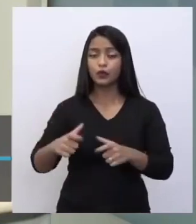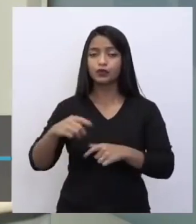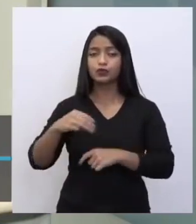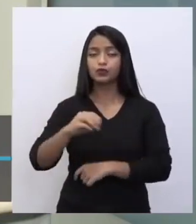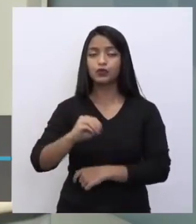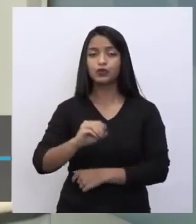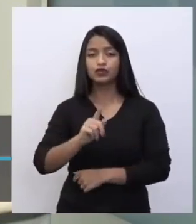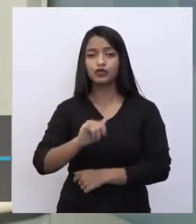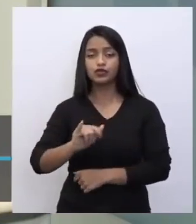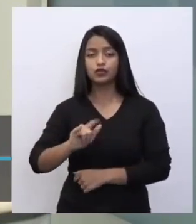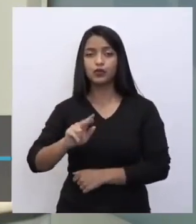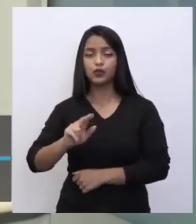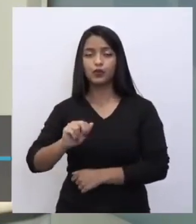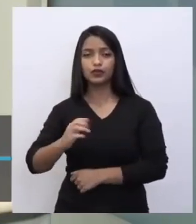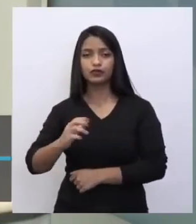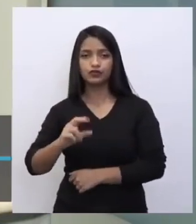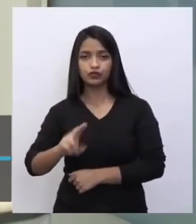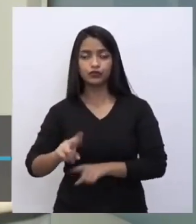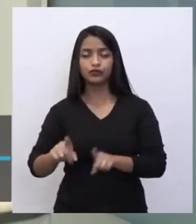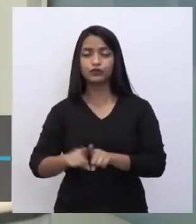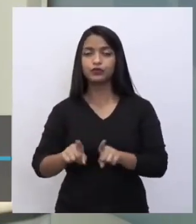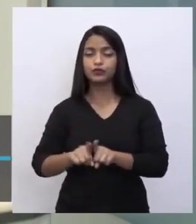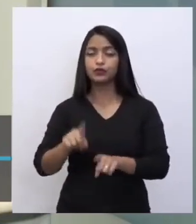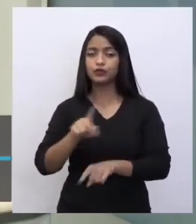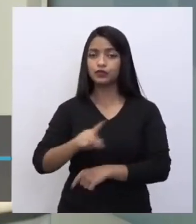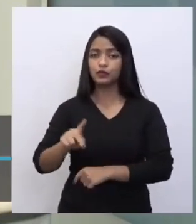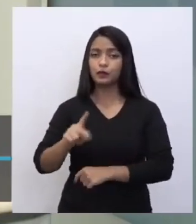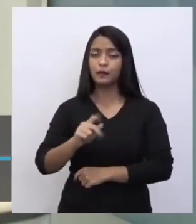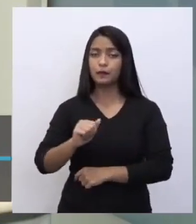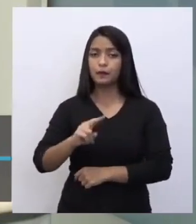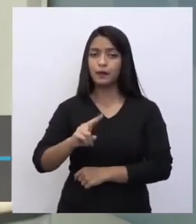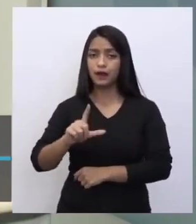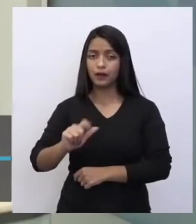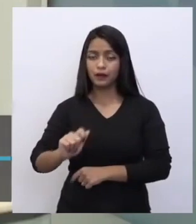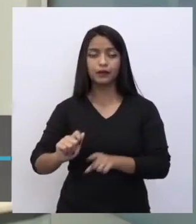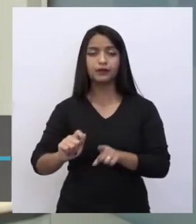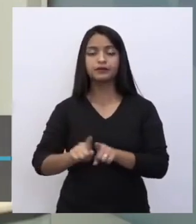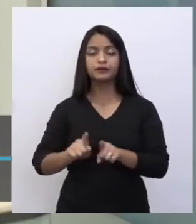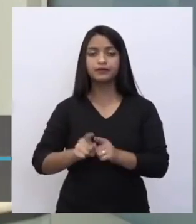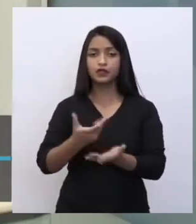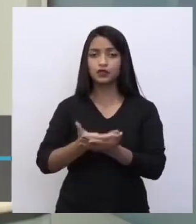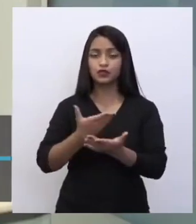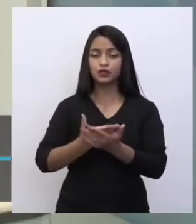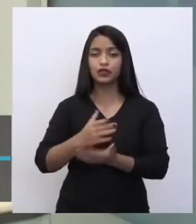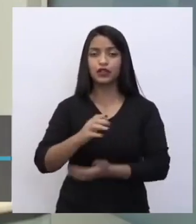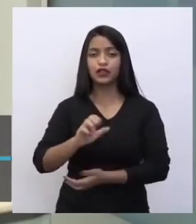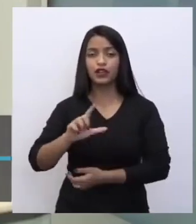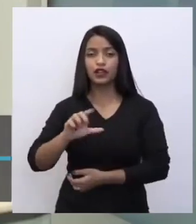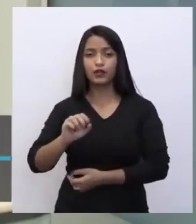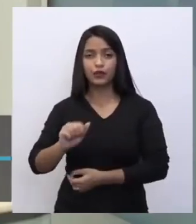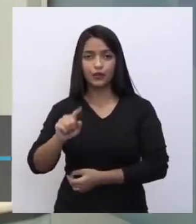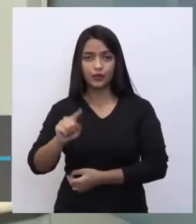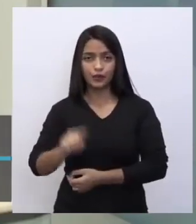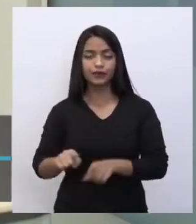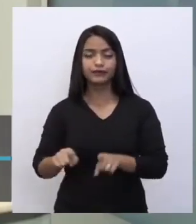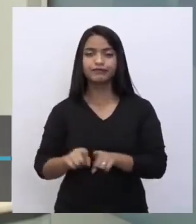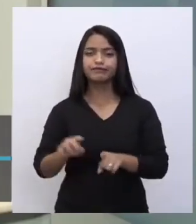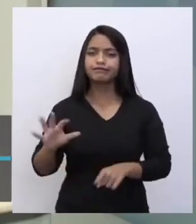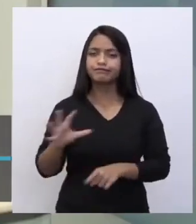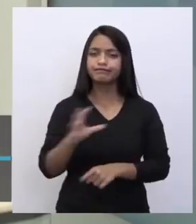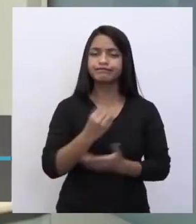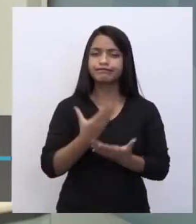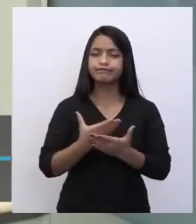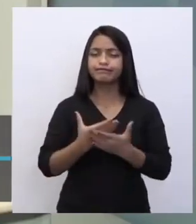Guaçu, e também a professora Paula Basso e a estudante Eloá, que nos acompanham, e também a todos os estudantes lá da